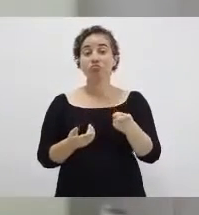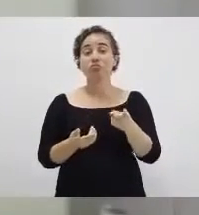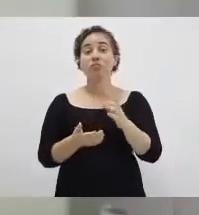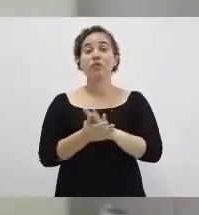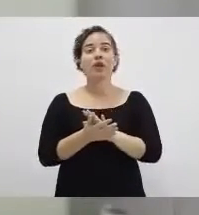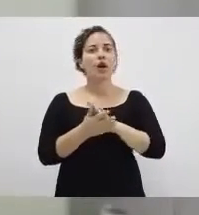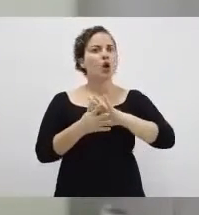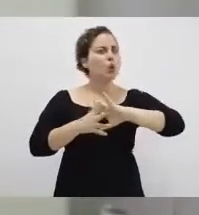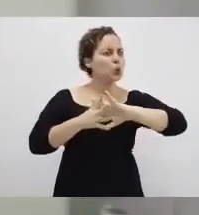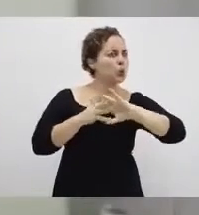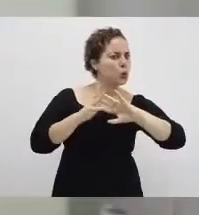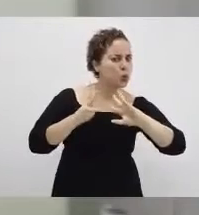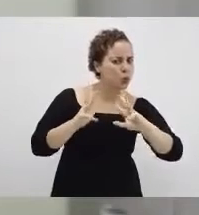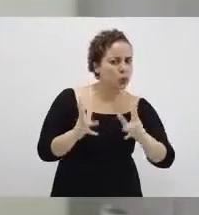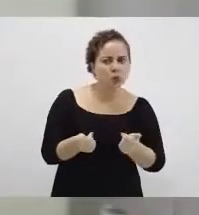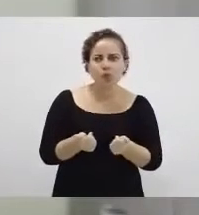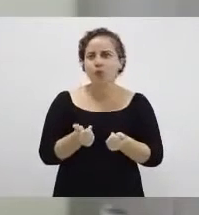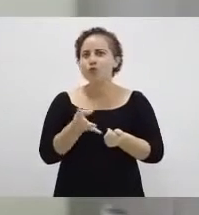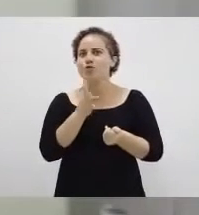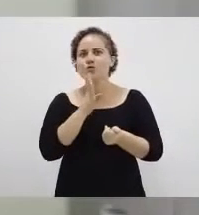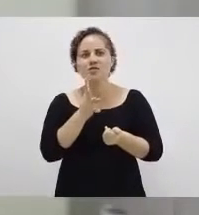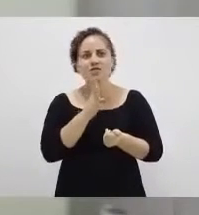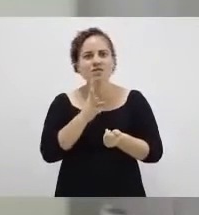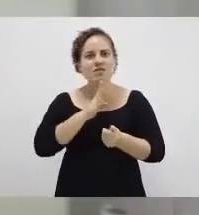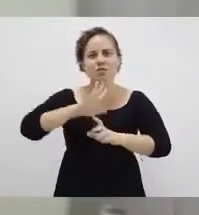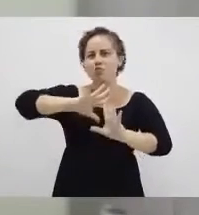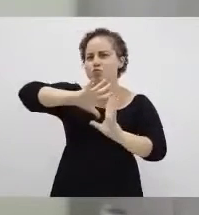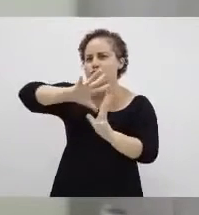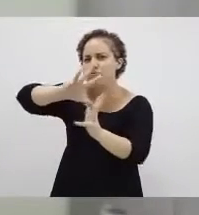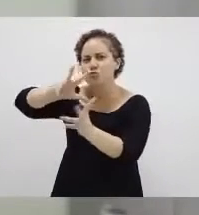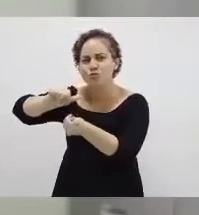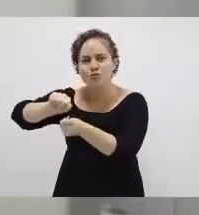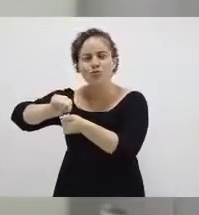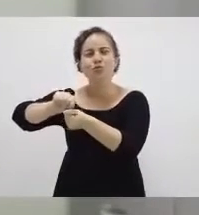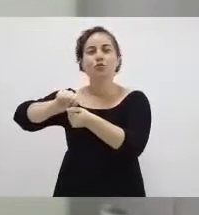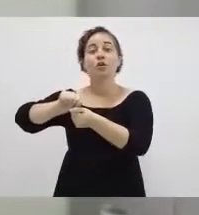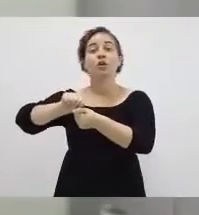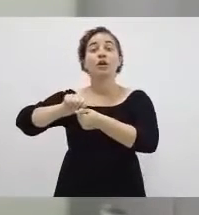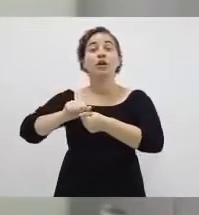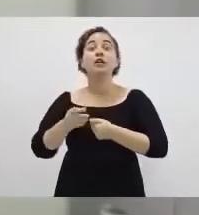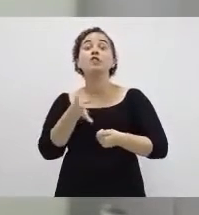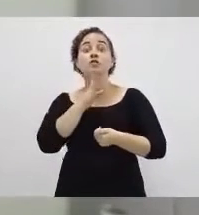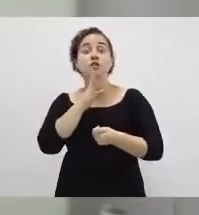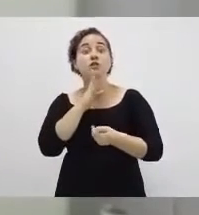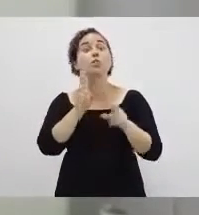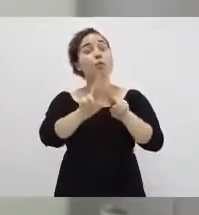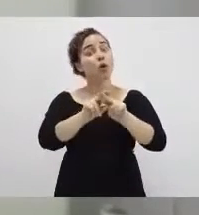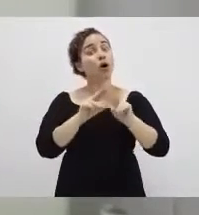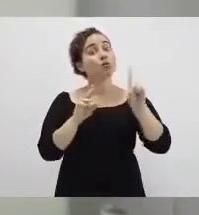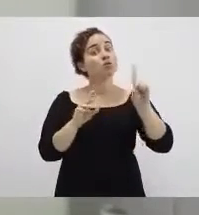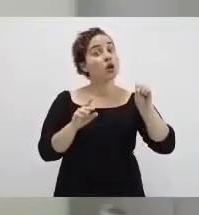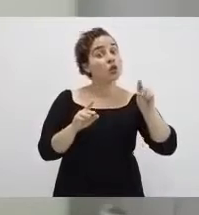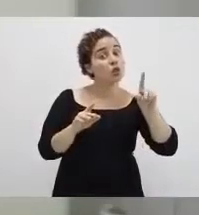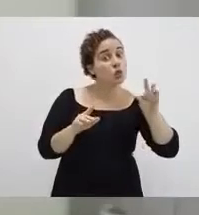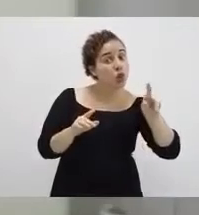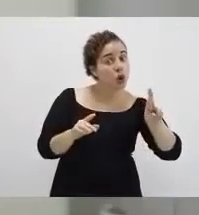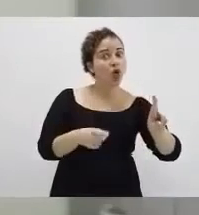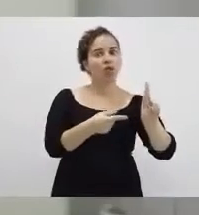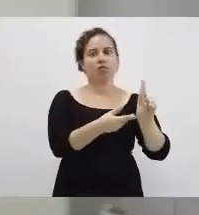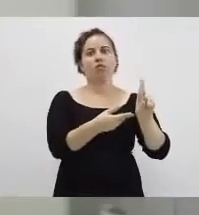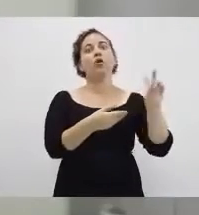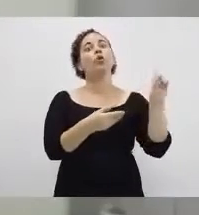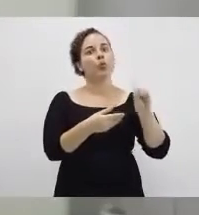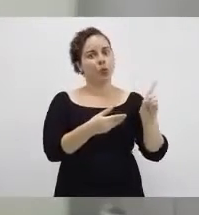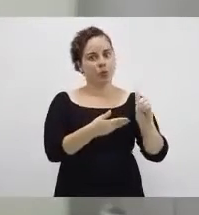todas as informações financeiras que nós temos no mundo, elas vêm em dólar americano. E isso é bem importante